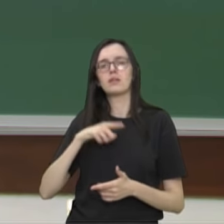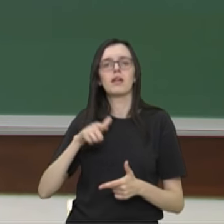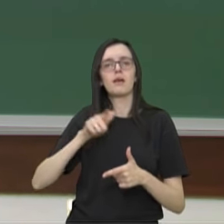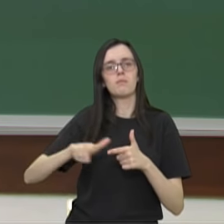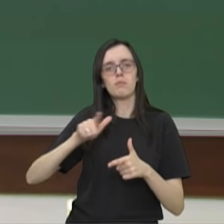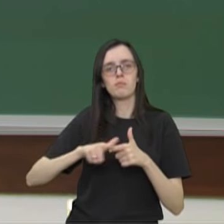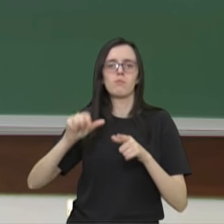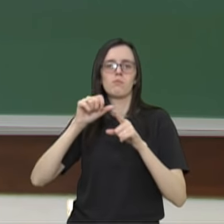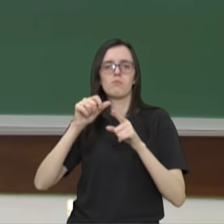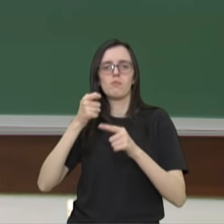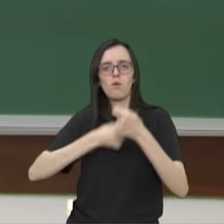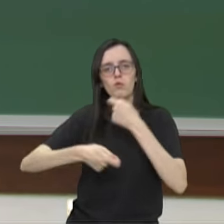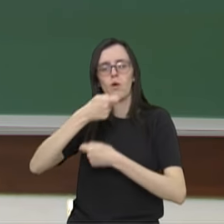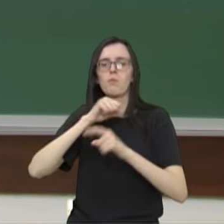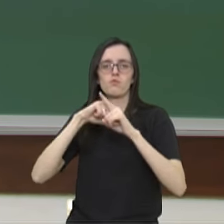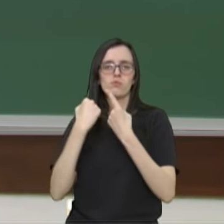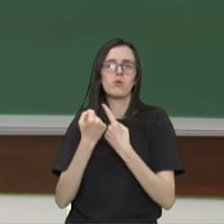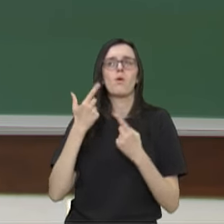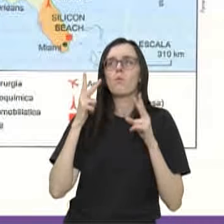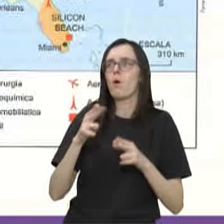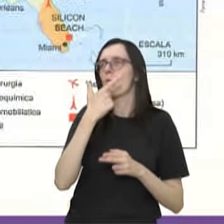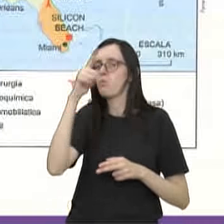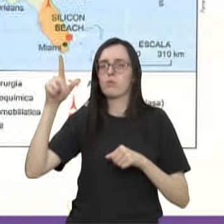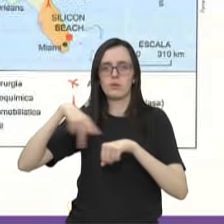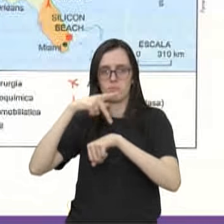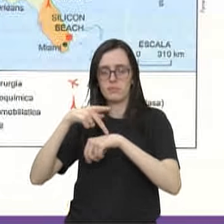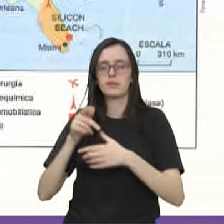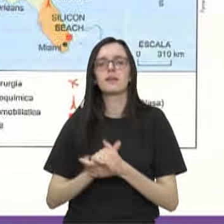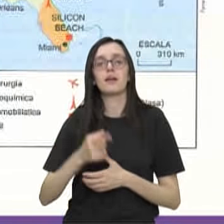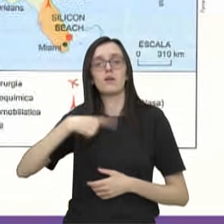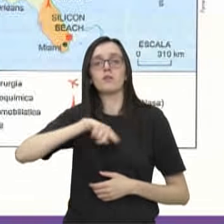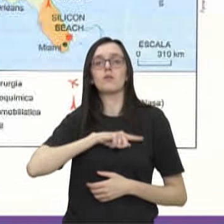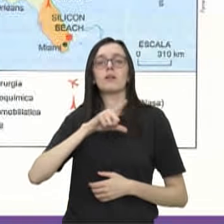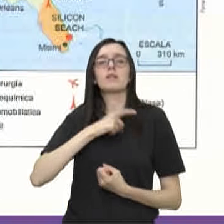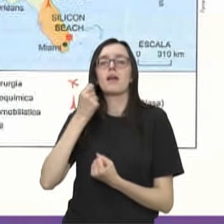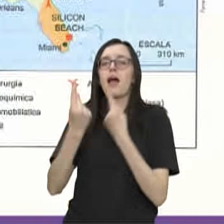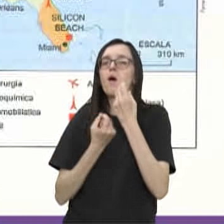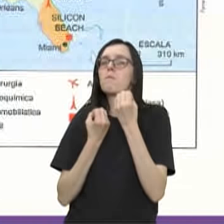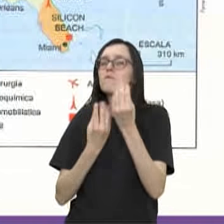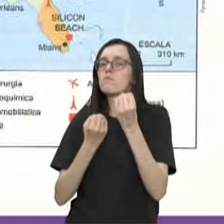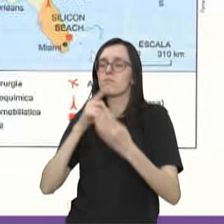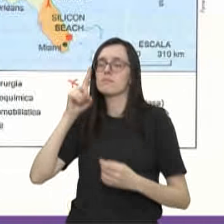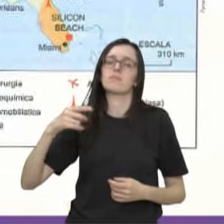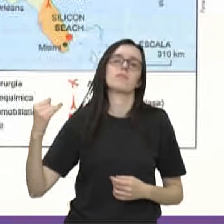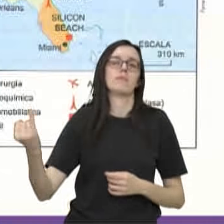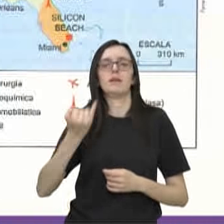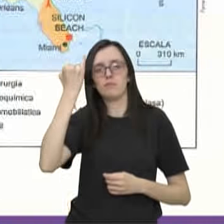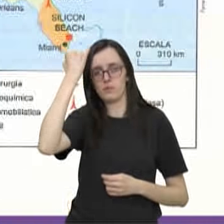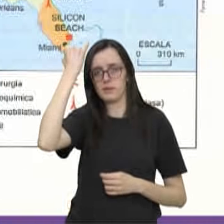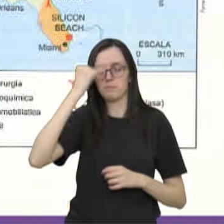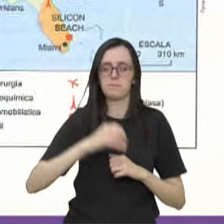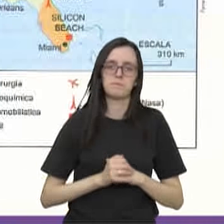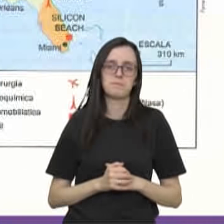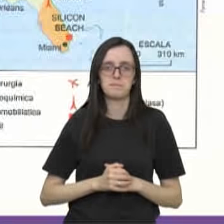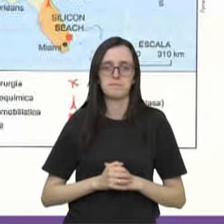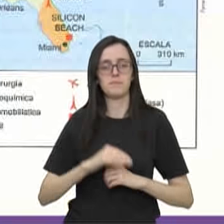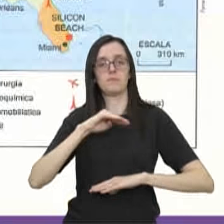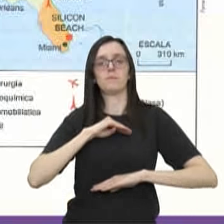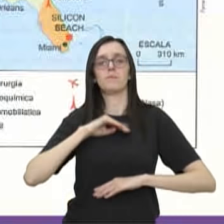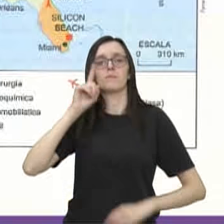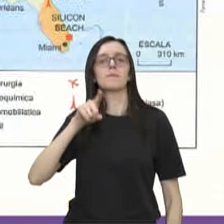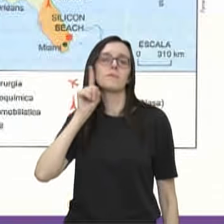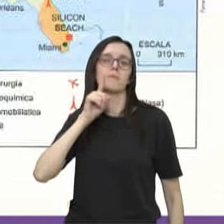econômicos e sociais como qualquer outro país nós temos aqui algumas informações muito importantes né o